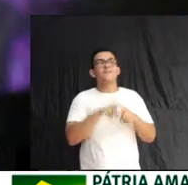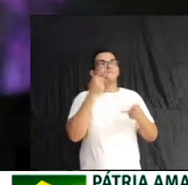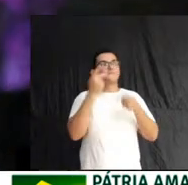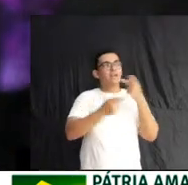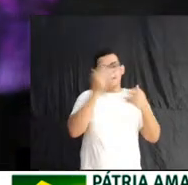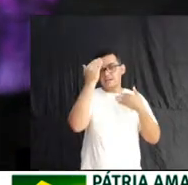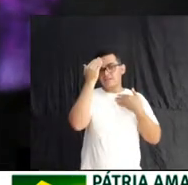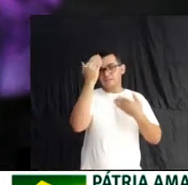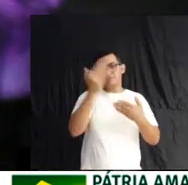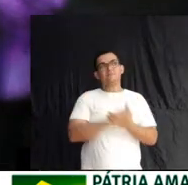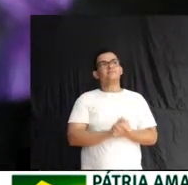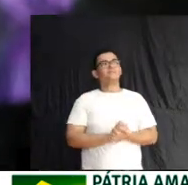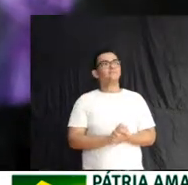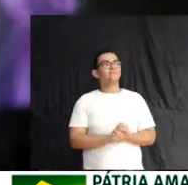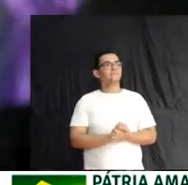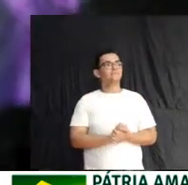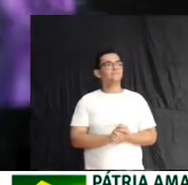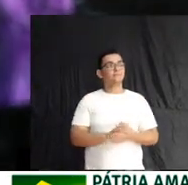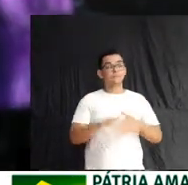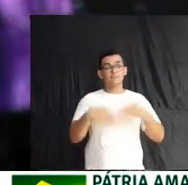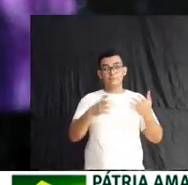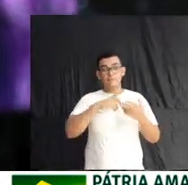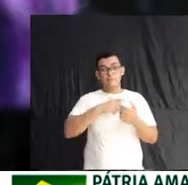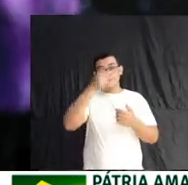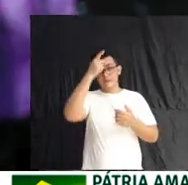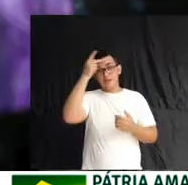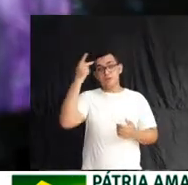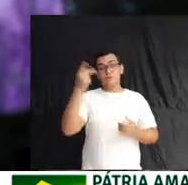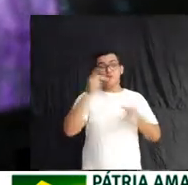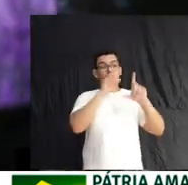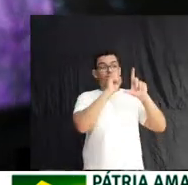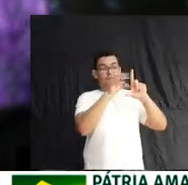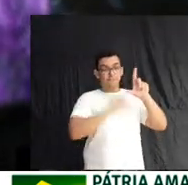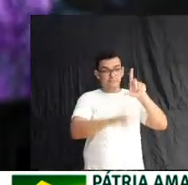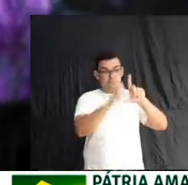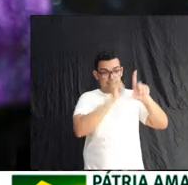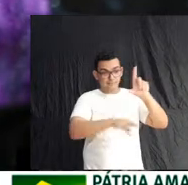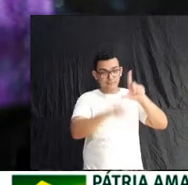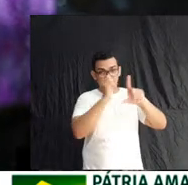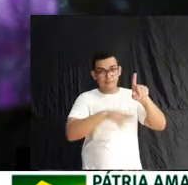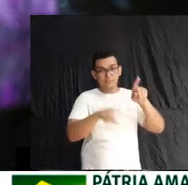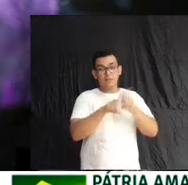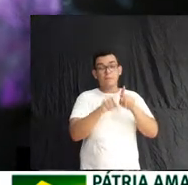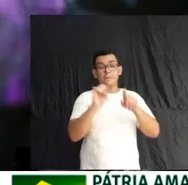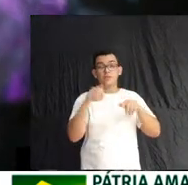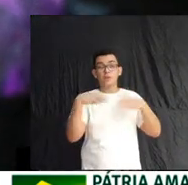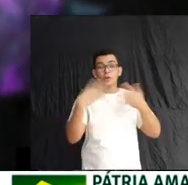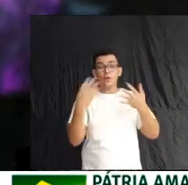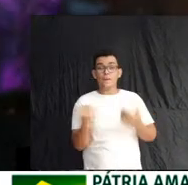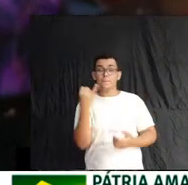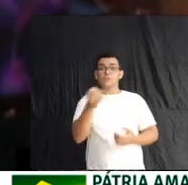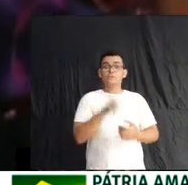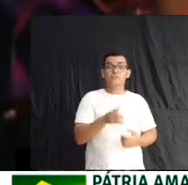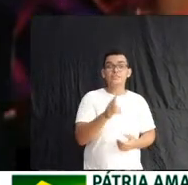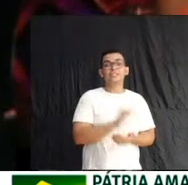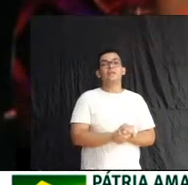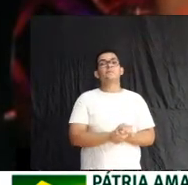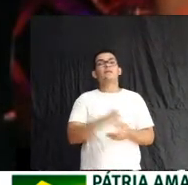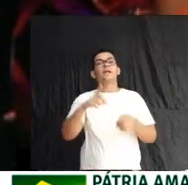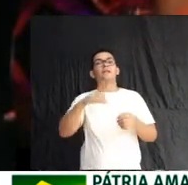Vou mandar um alô, o pessoal está compartilhando aí já. Sim, e pedir para o pessoal compartilhar cada vez mais. Alô, pastor